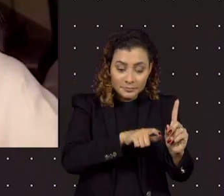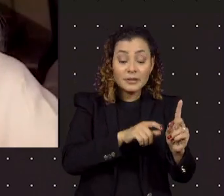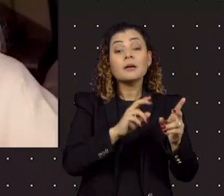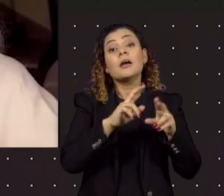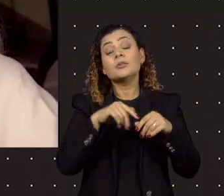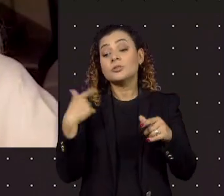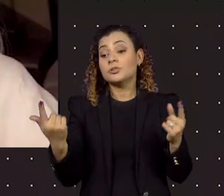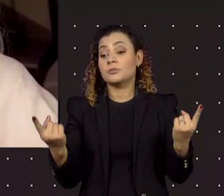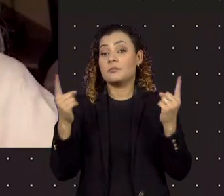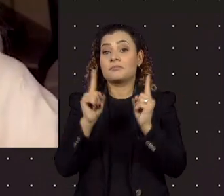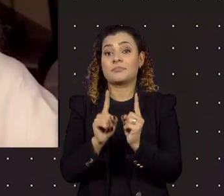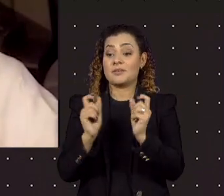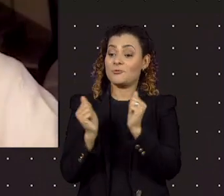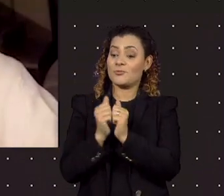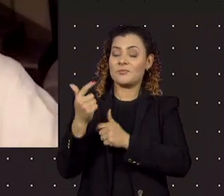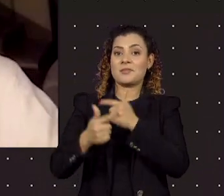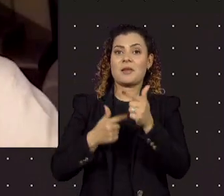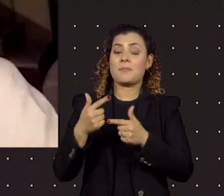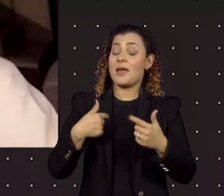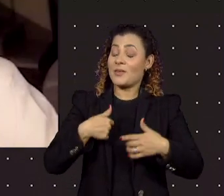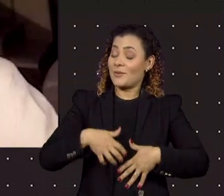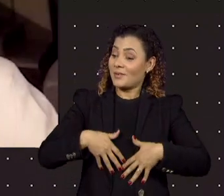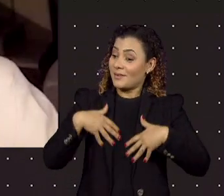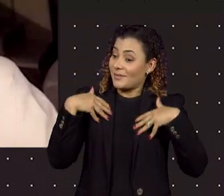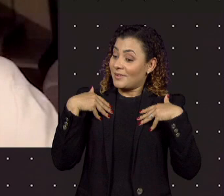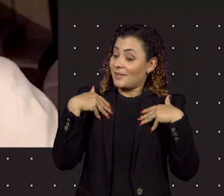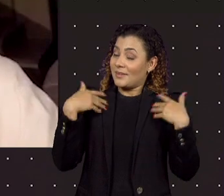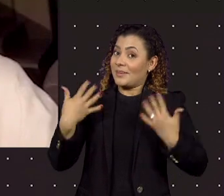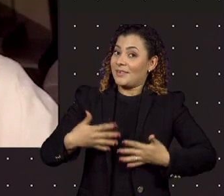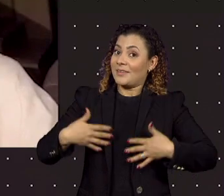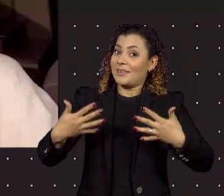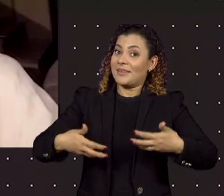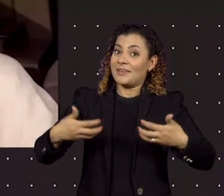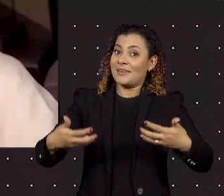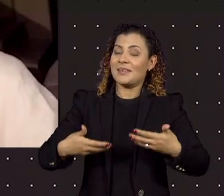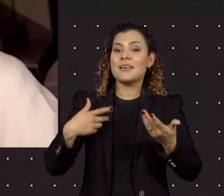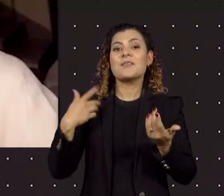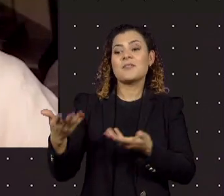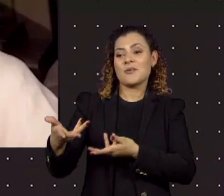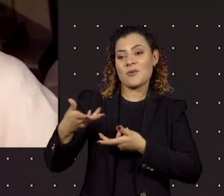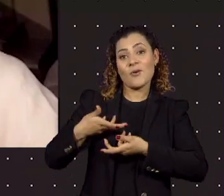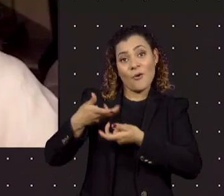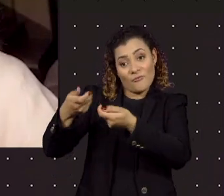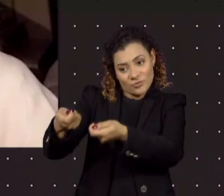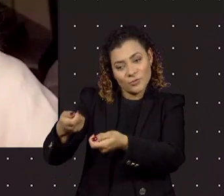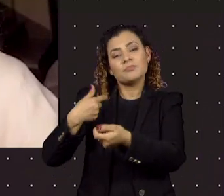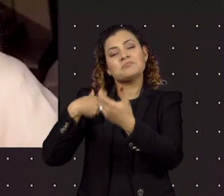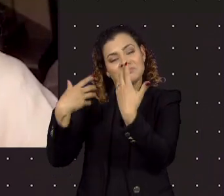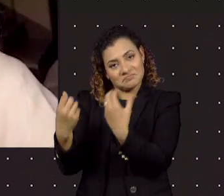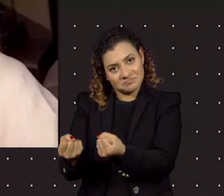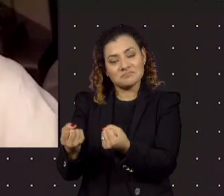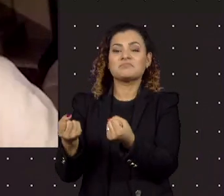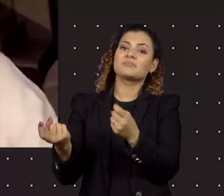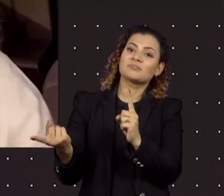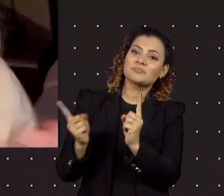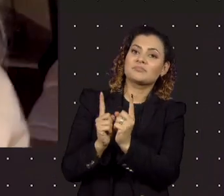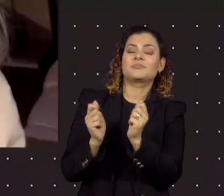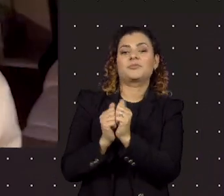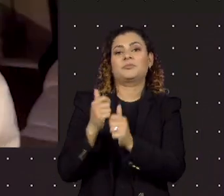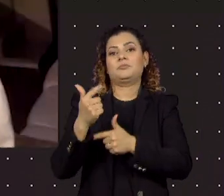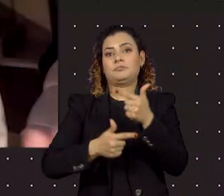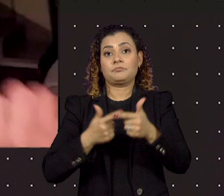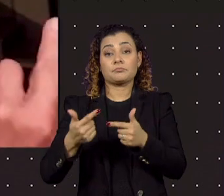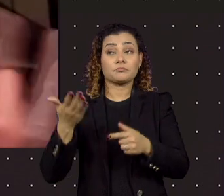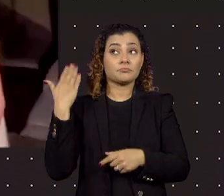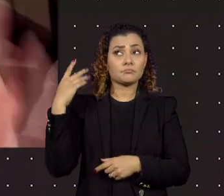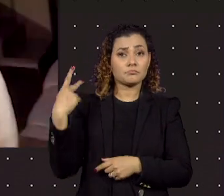um trabalho juntos, me senti super honrada, ele convidou, e a gente fez ainda quando ele